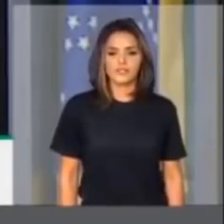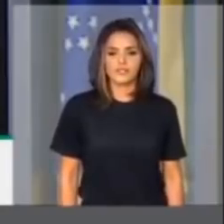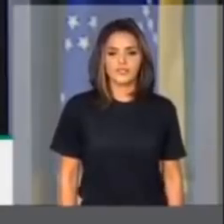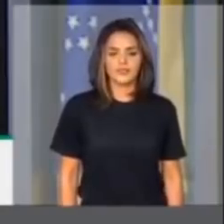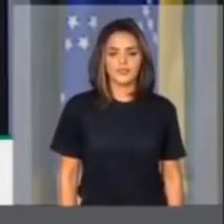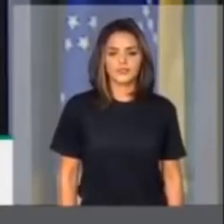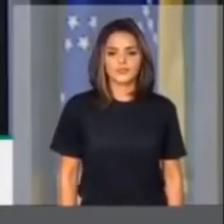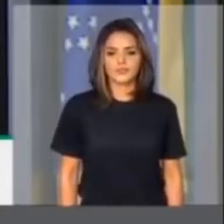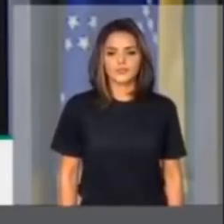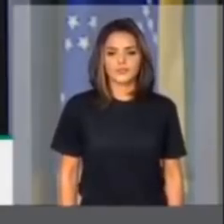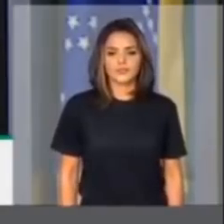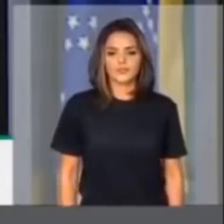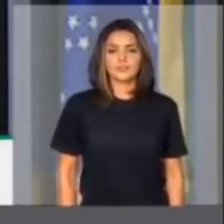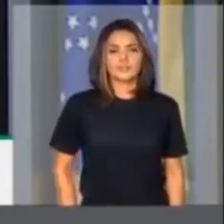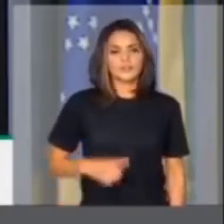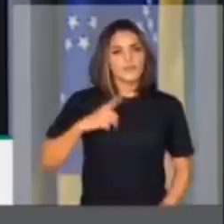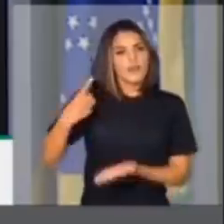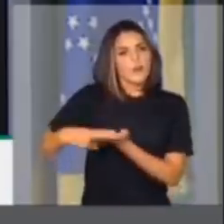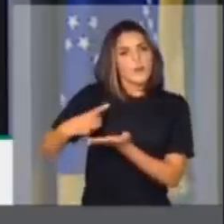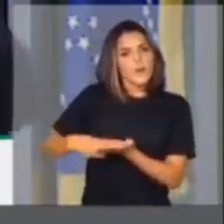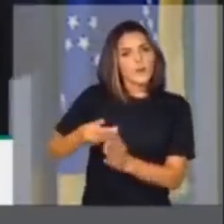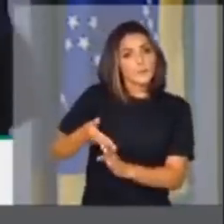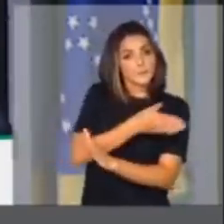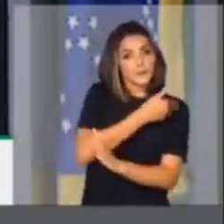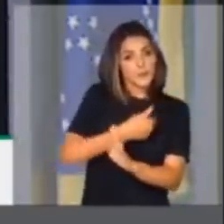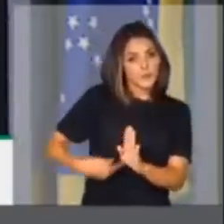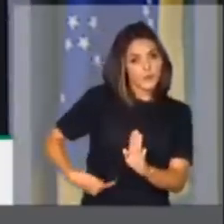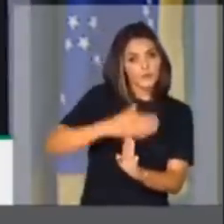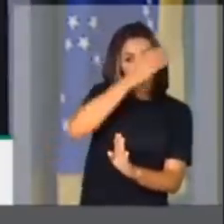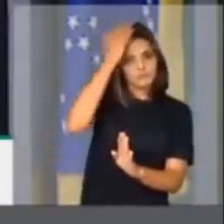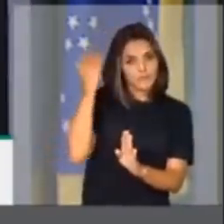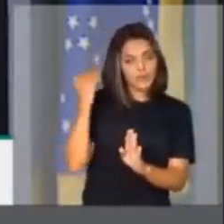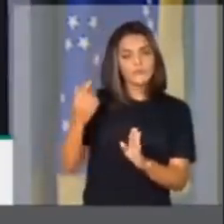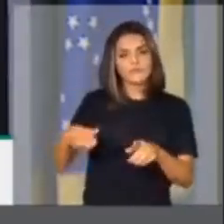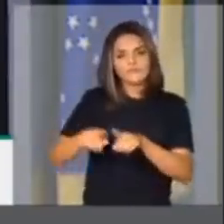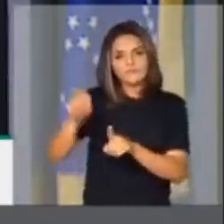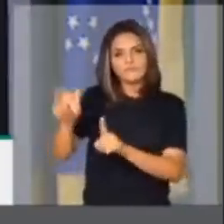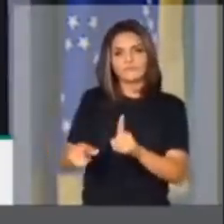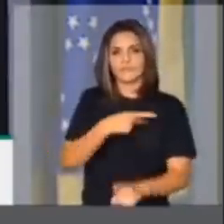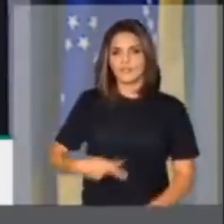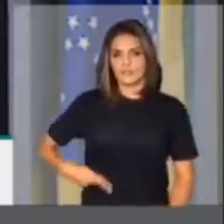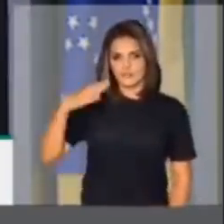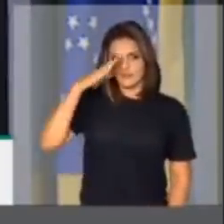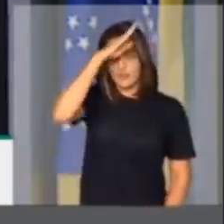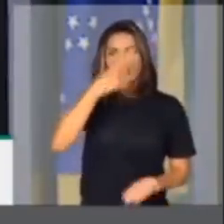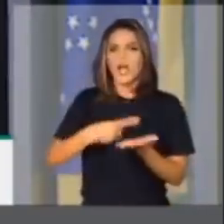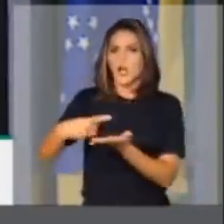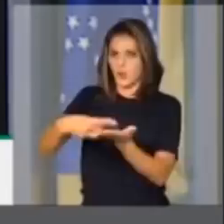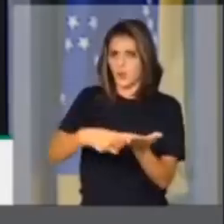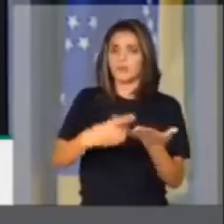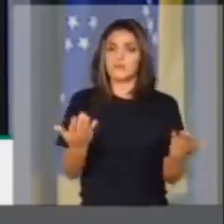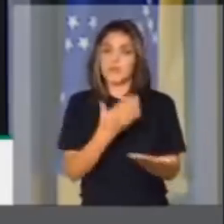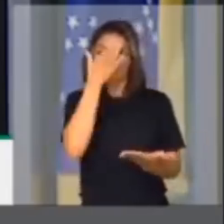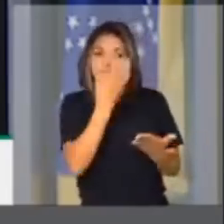Entendi. Há um acordo do governo anterior e do atual governo, e eu quero entender e quero crer que os